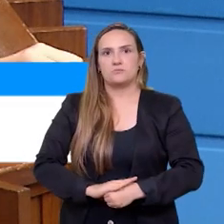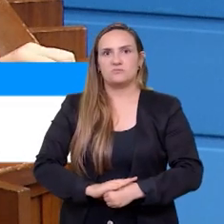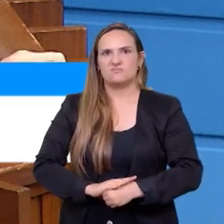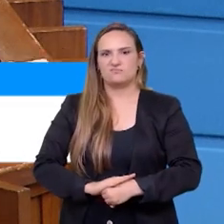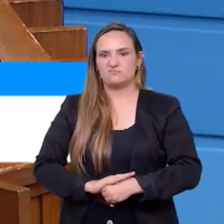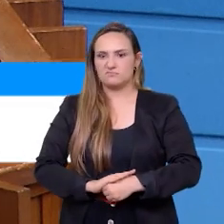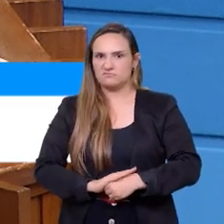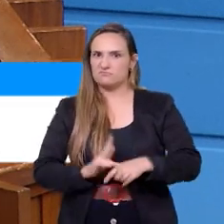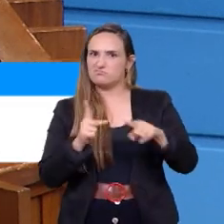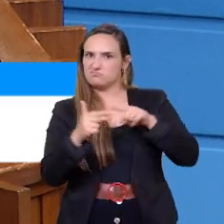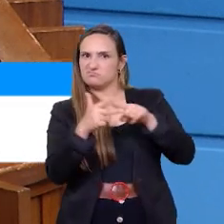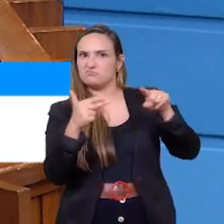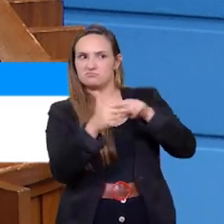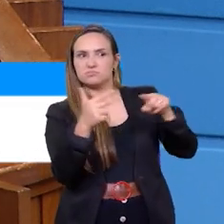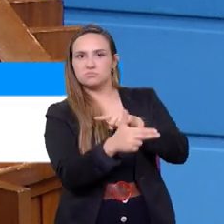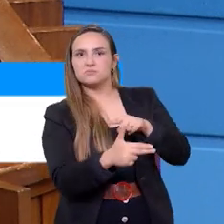repressões cuidado